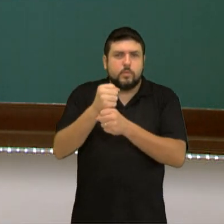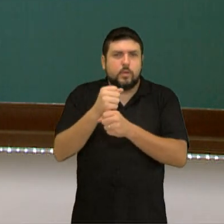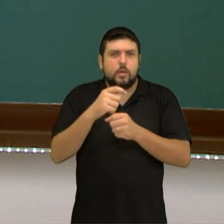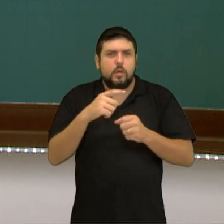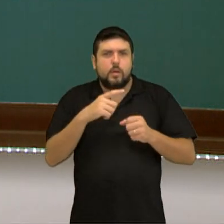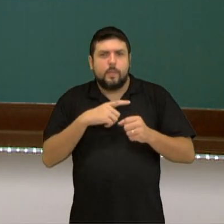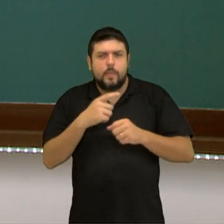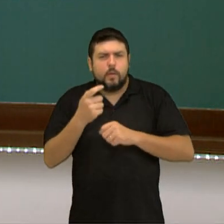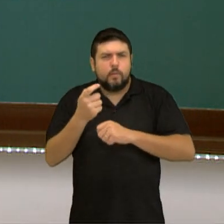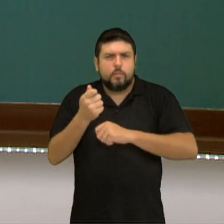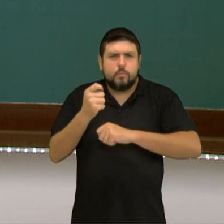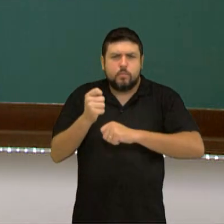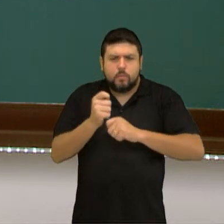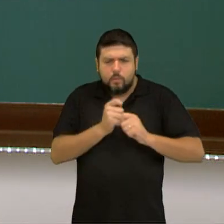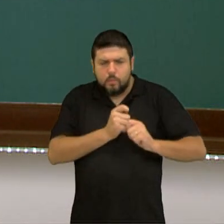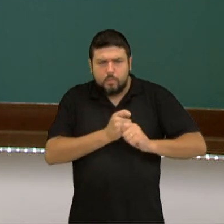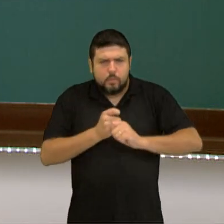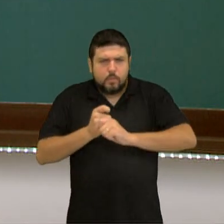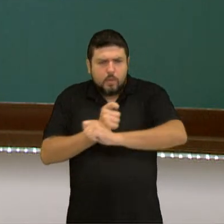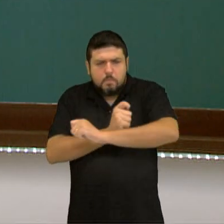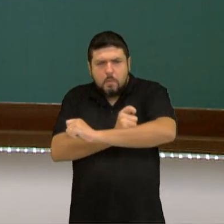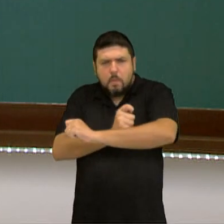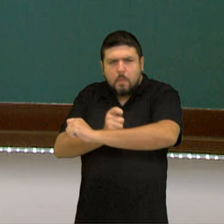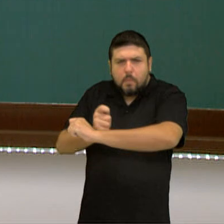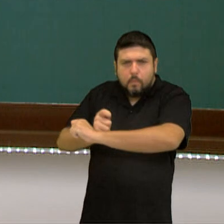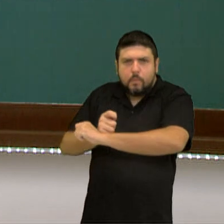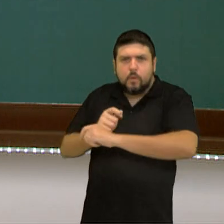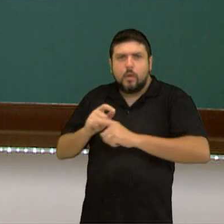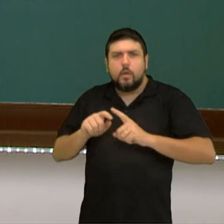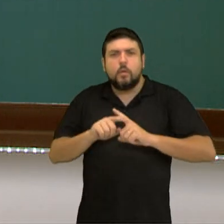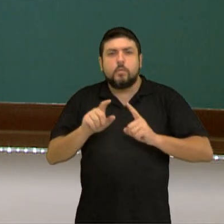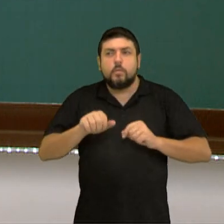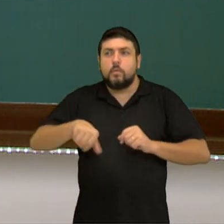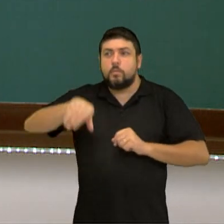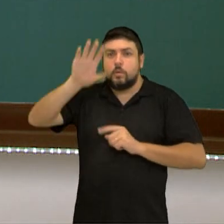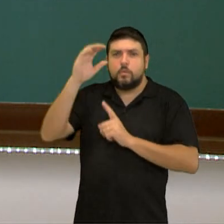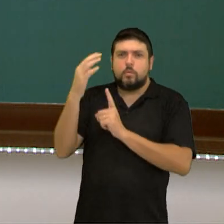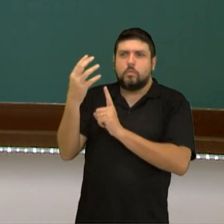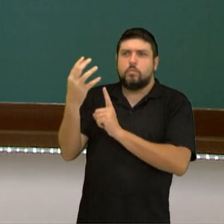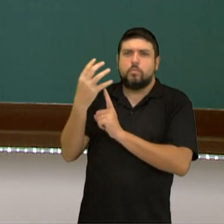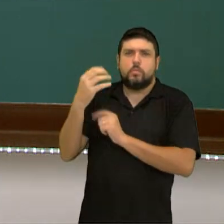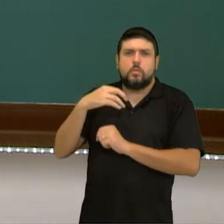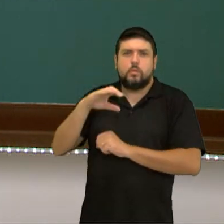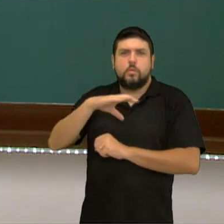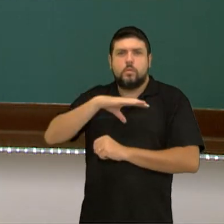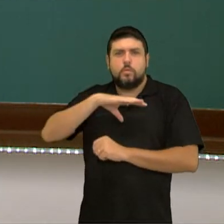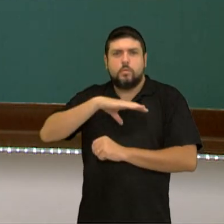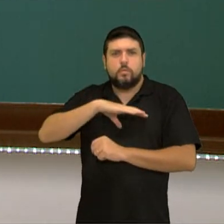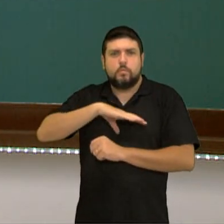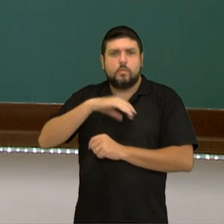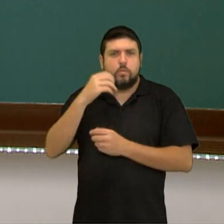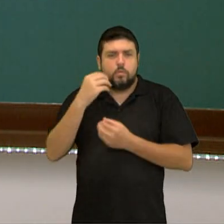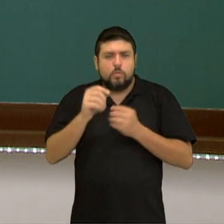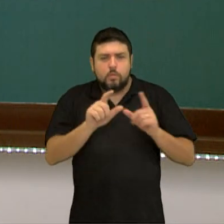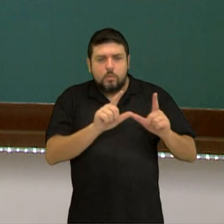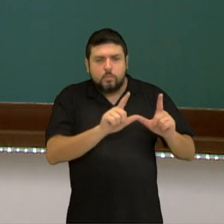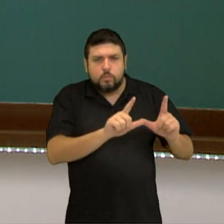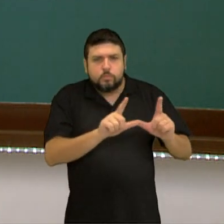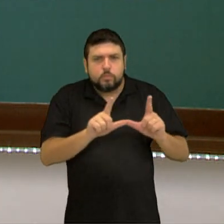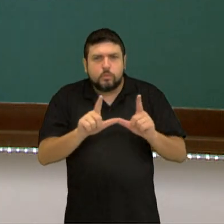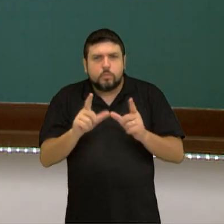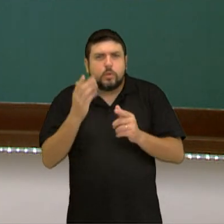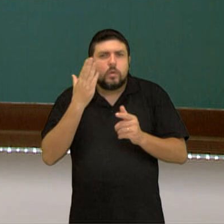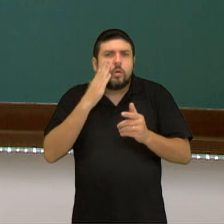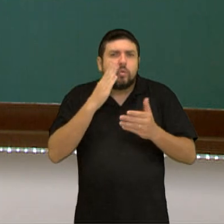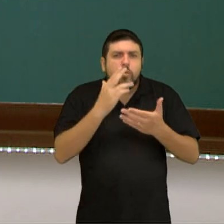entalhes no Rio de Janeiro, com mais a influência portuguesa dos azulejos portugueses.